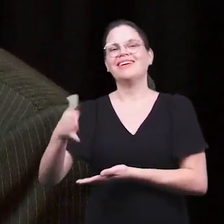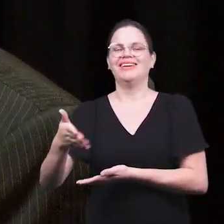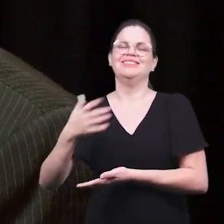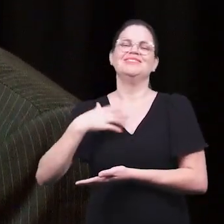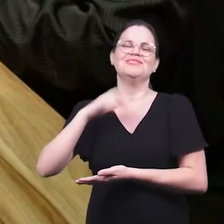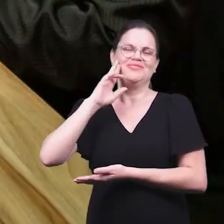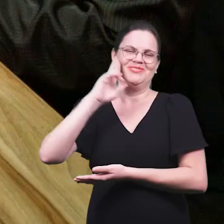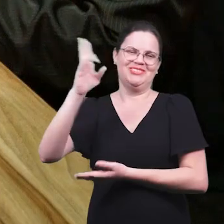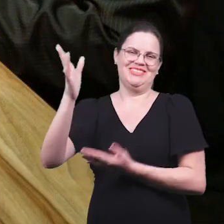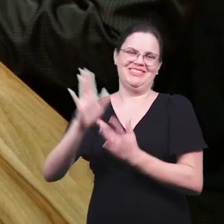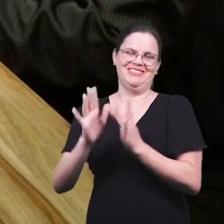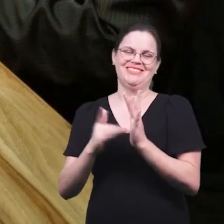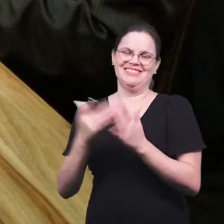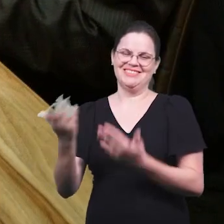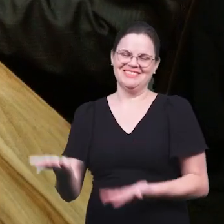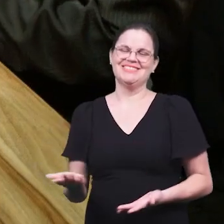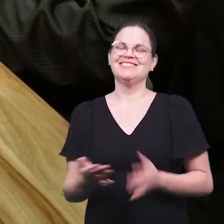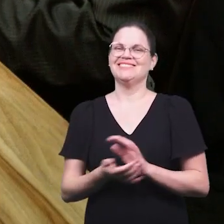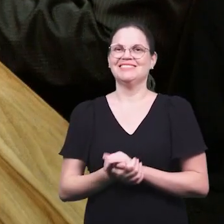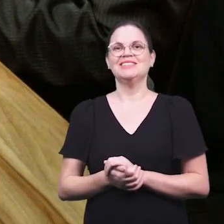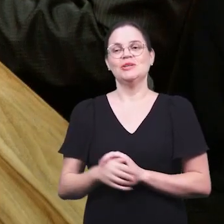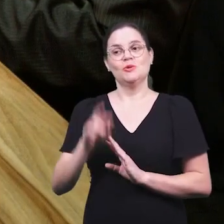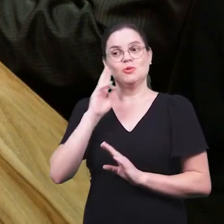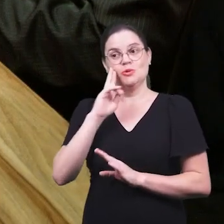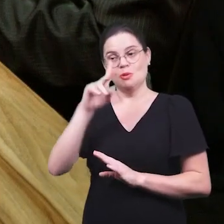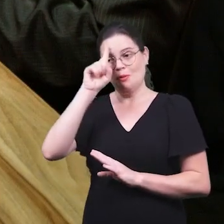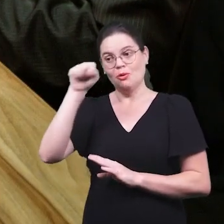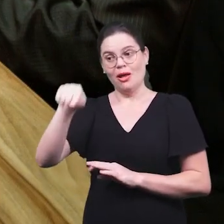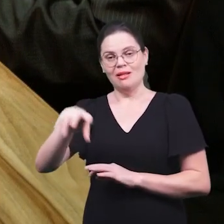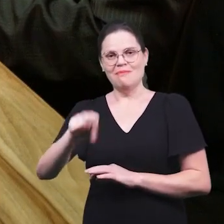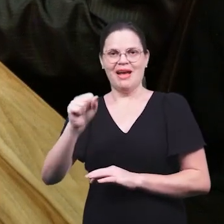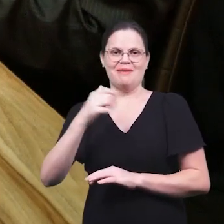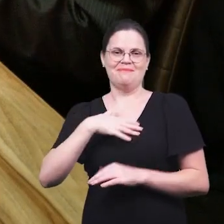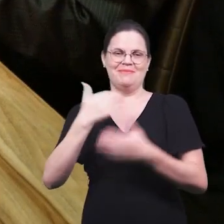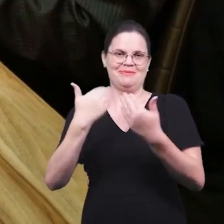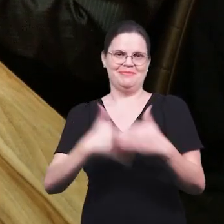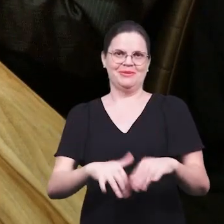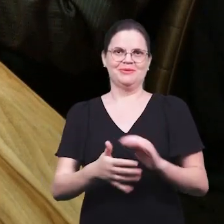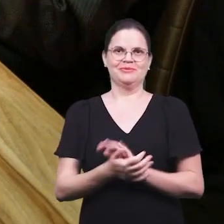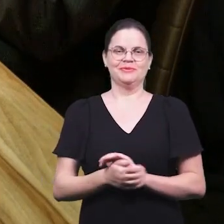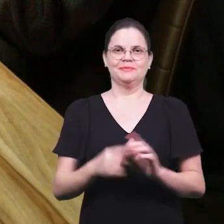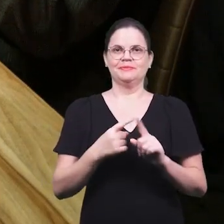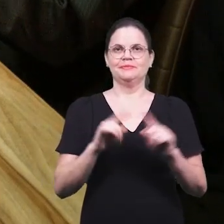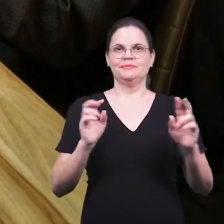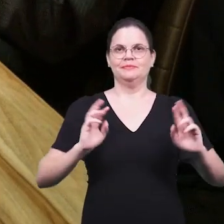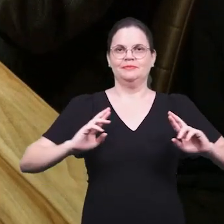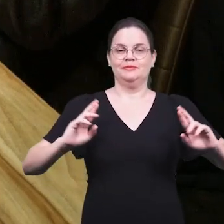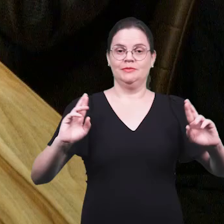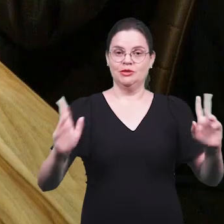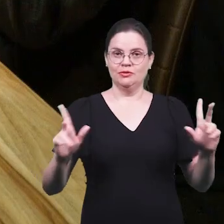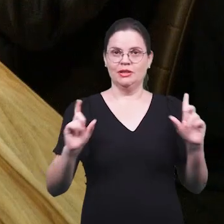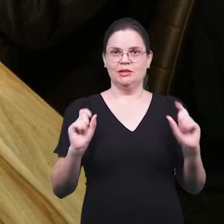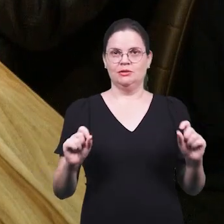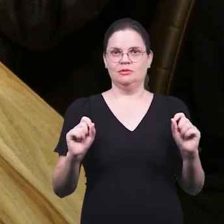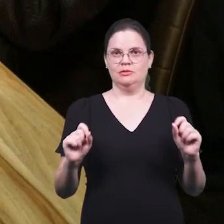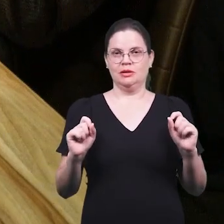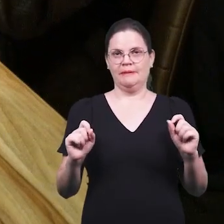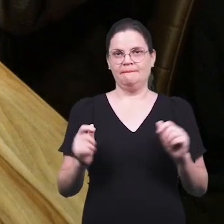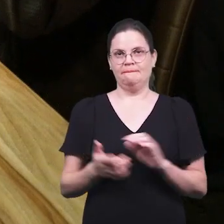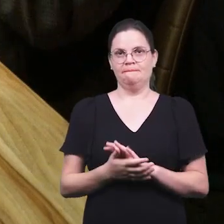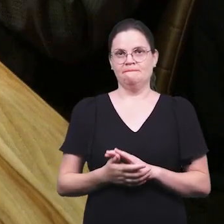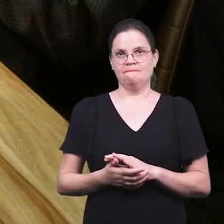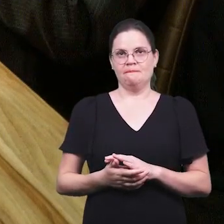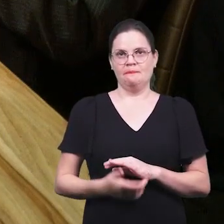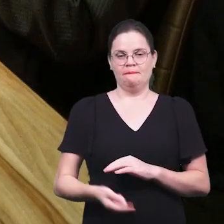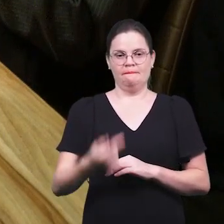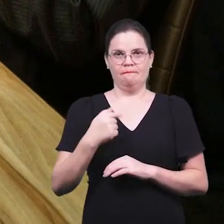né? O Senhor, né? É isso aí que o Senhor faz. Né? Foi exatamente isso que aconteceu, e reforçando que a diferença que havia entre eu